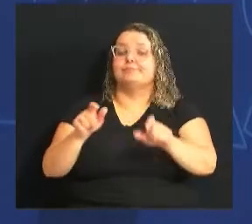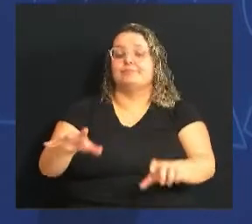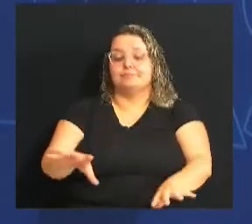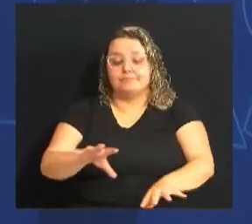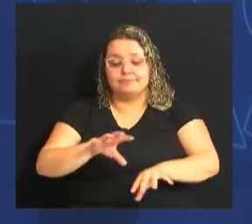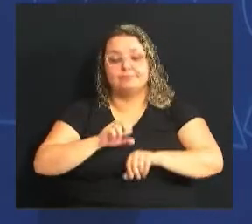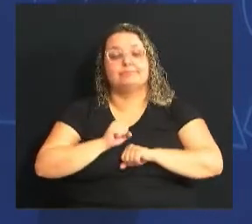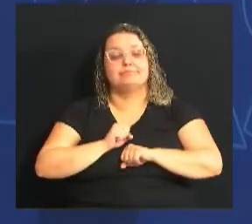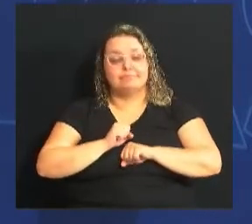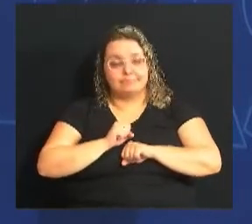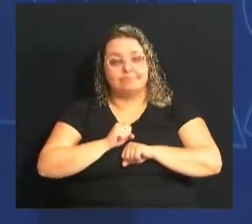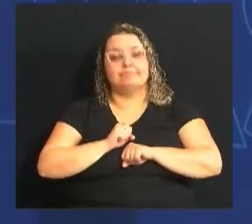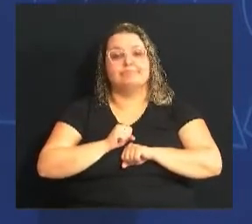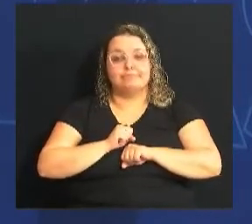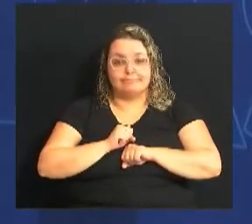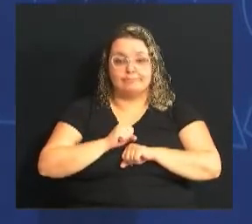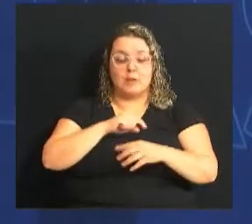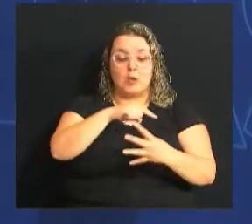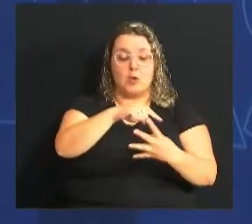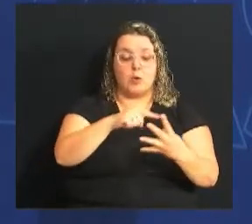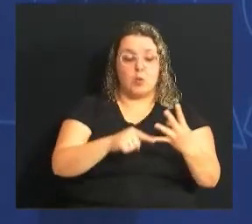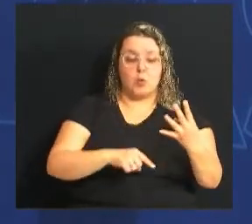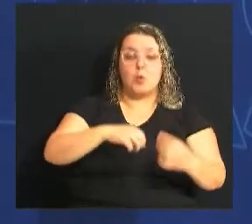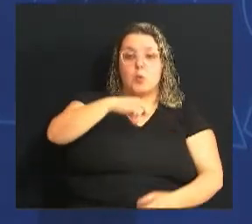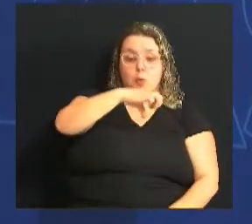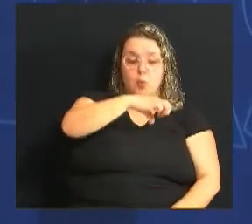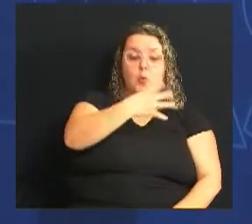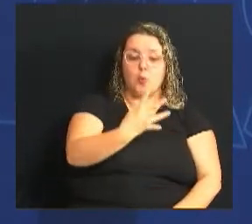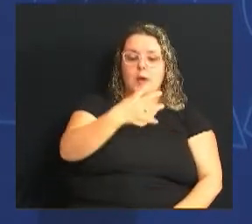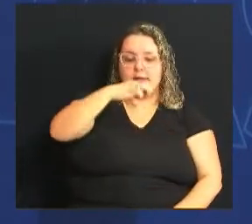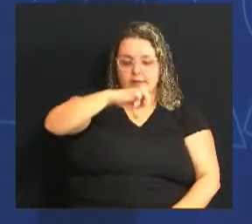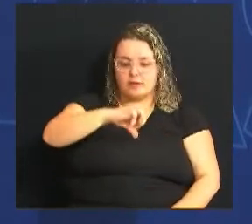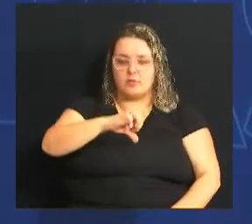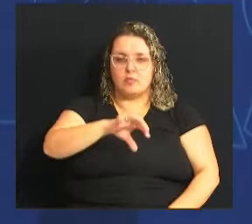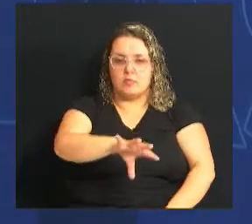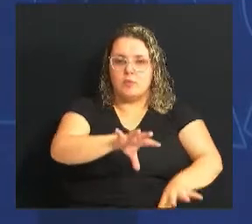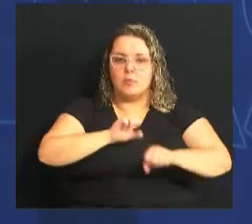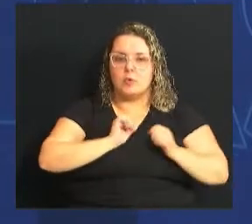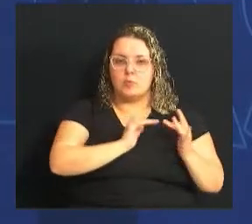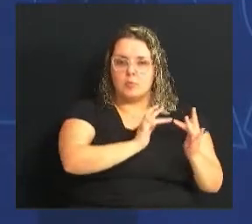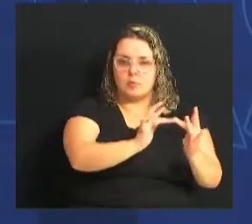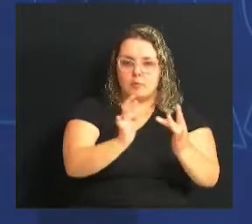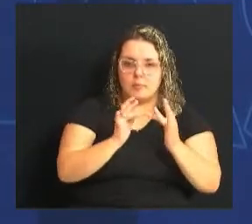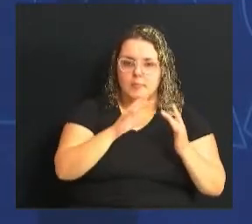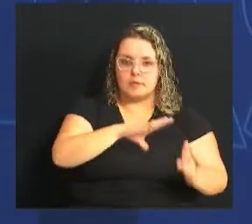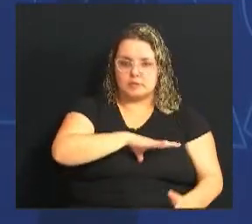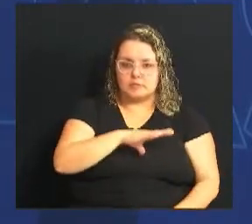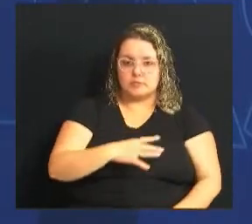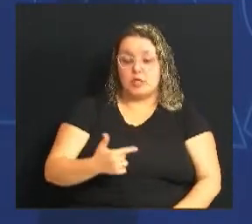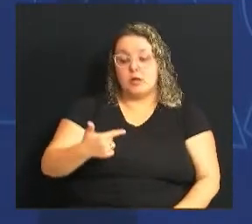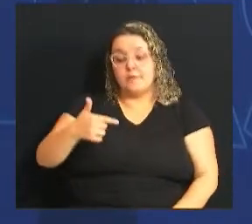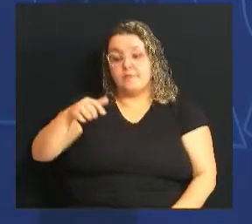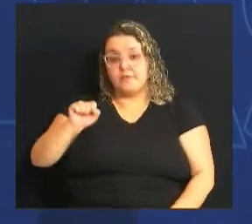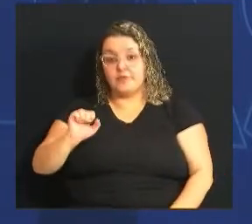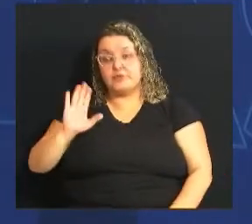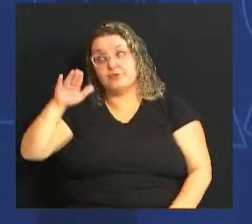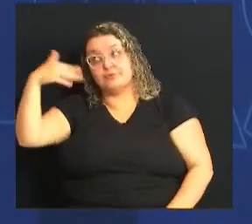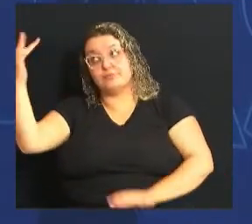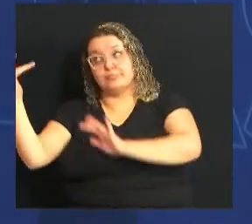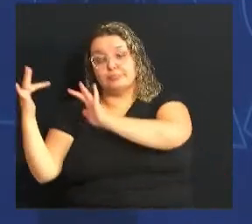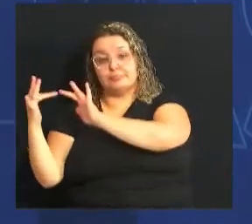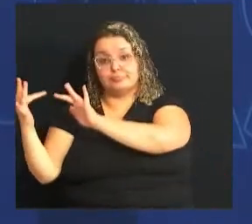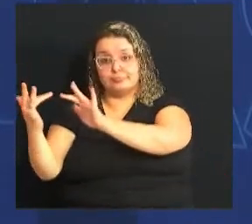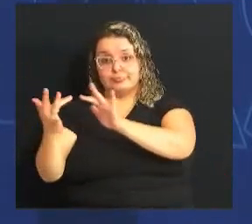contaminadas. São 49 por contágio aqui na cidade e 28 importados de